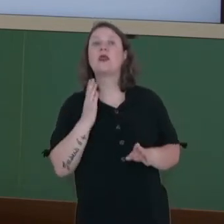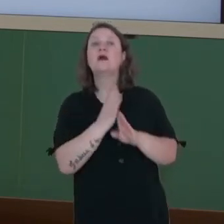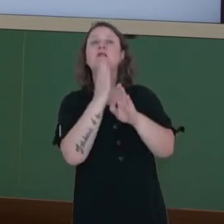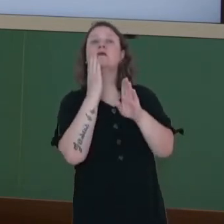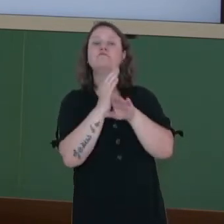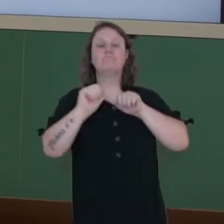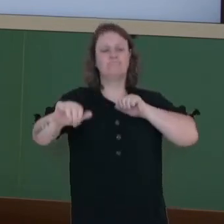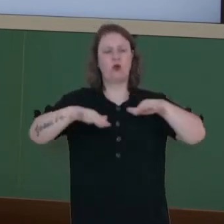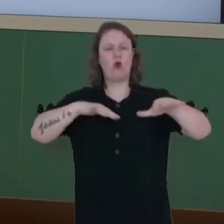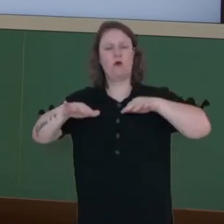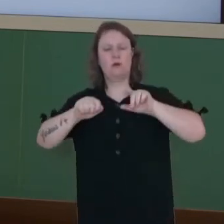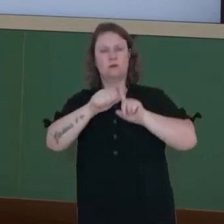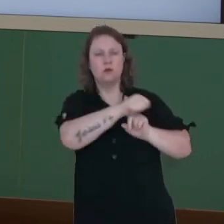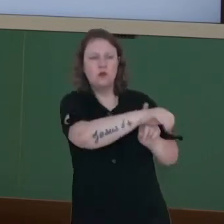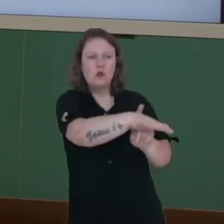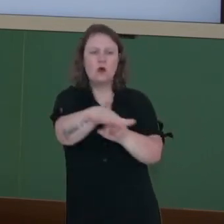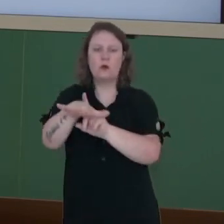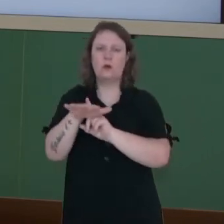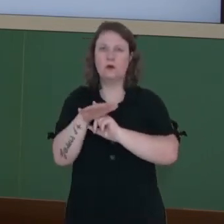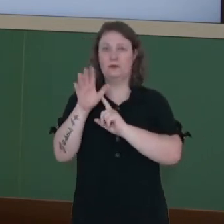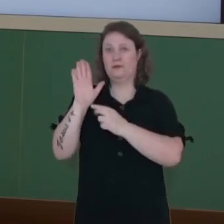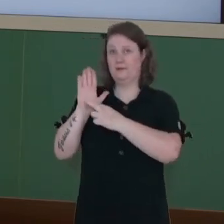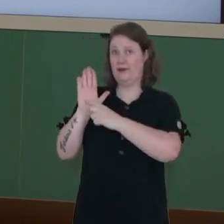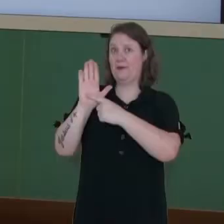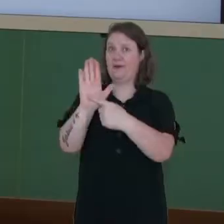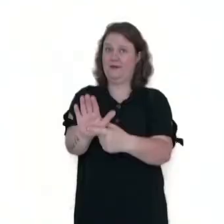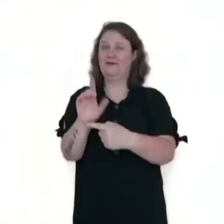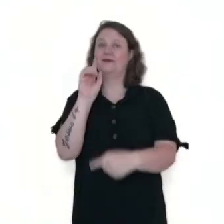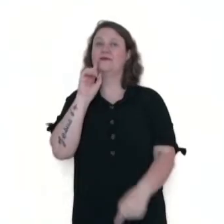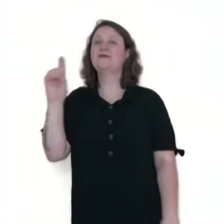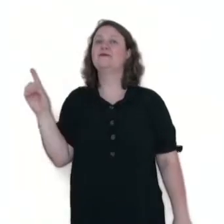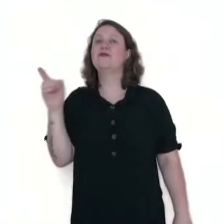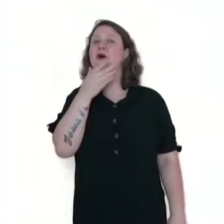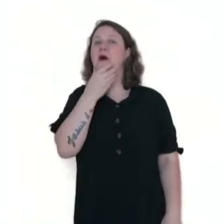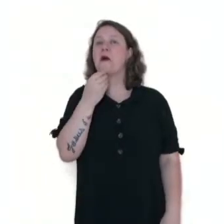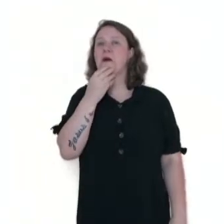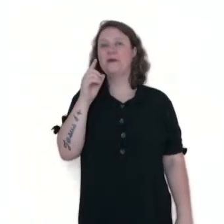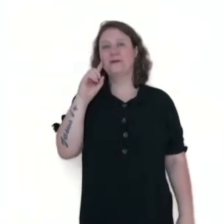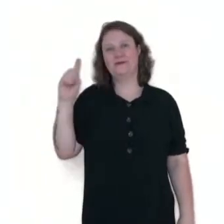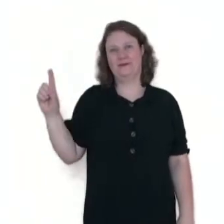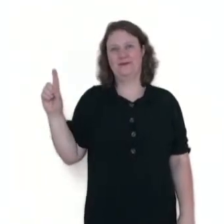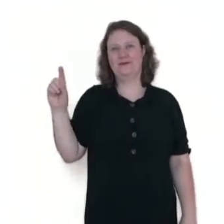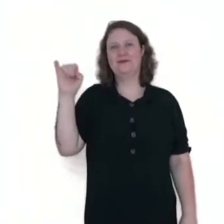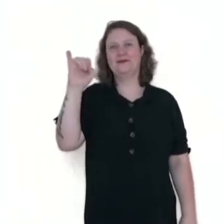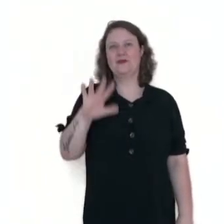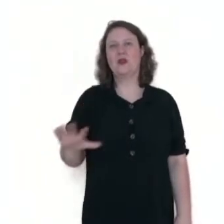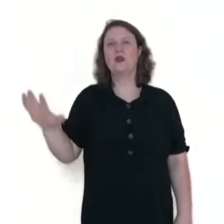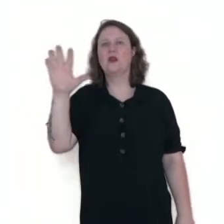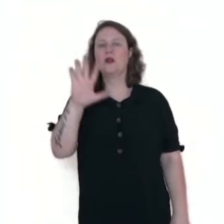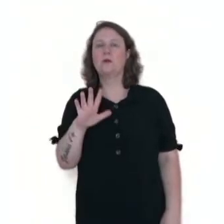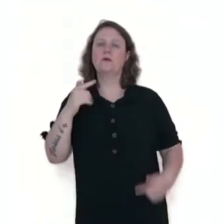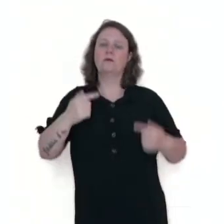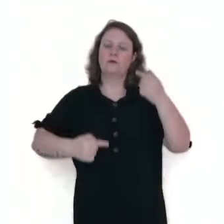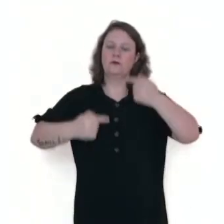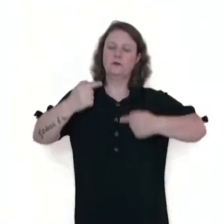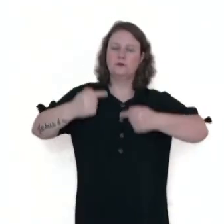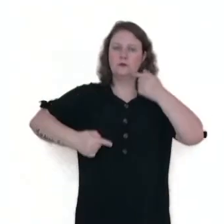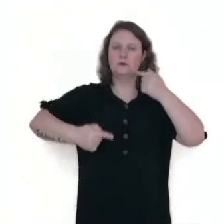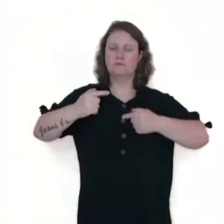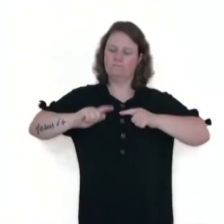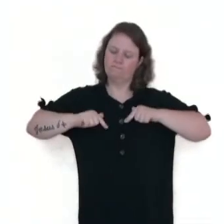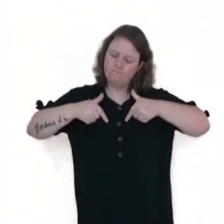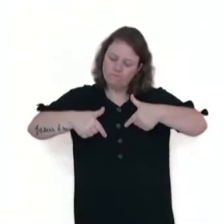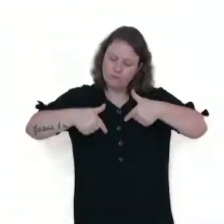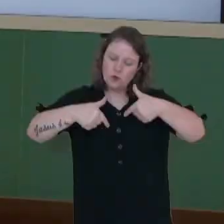movimento popular. E eu apresento aqui para vocês Silva Jardim, né, esse político que atuou no